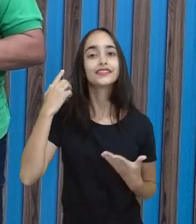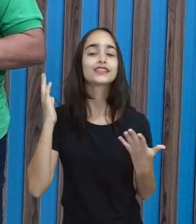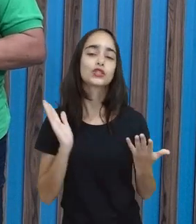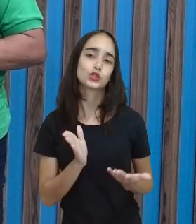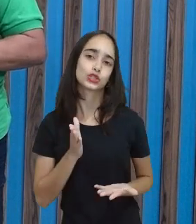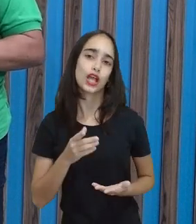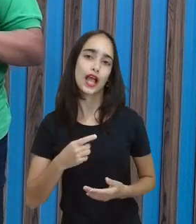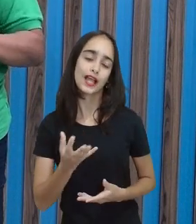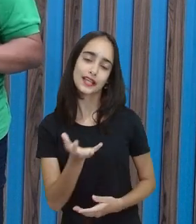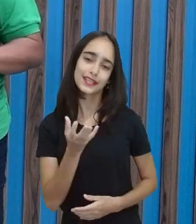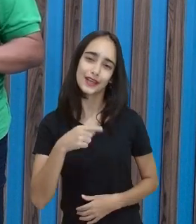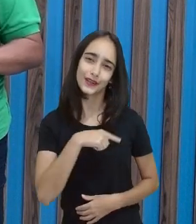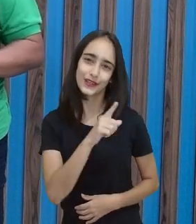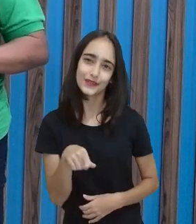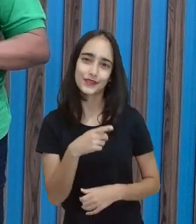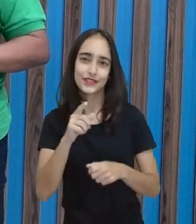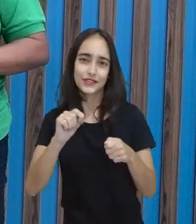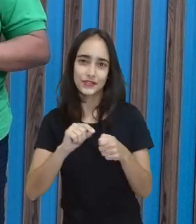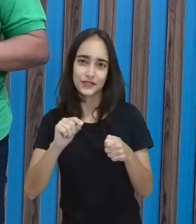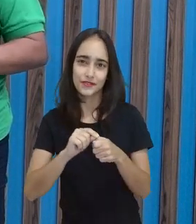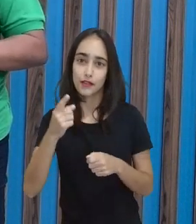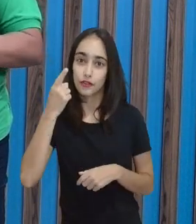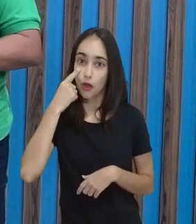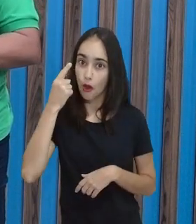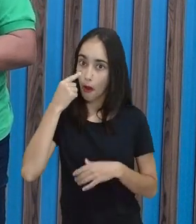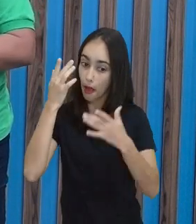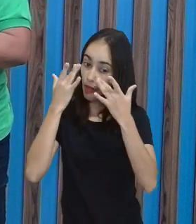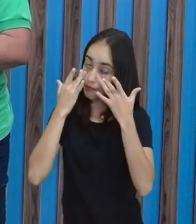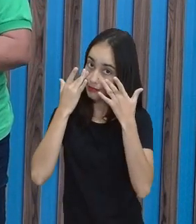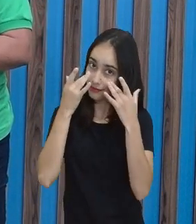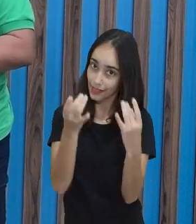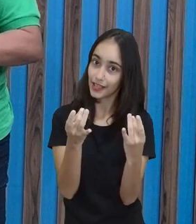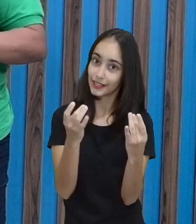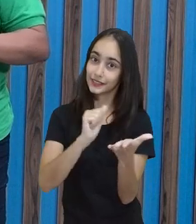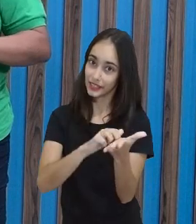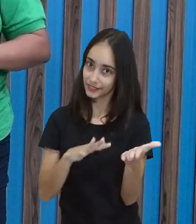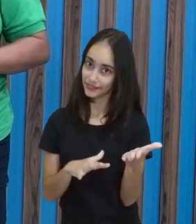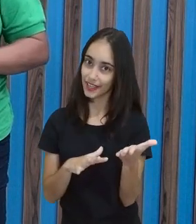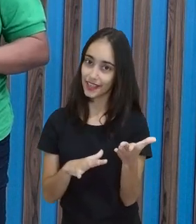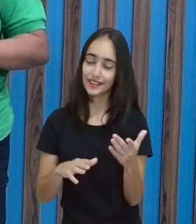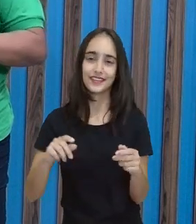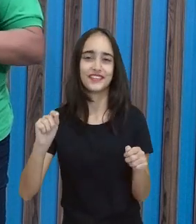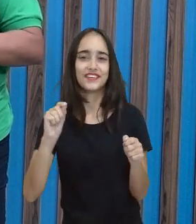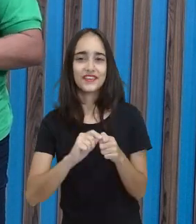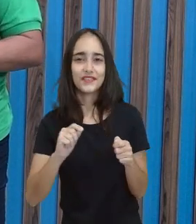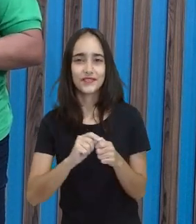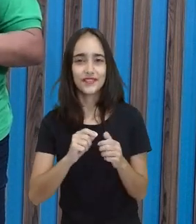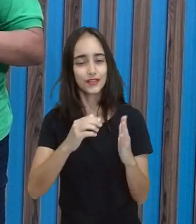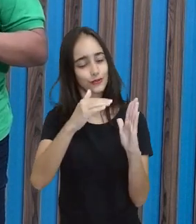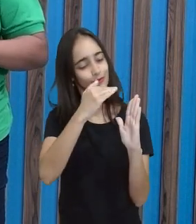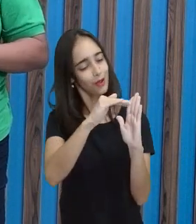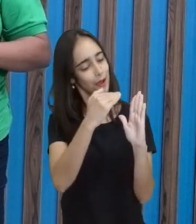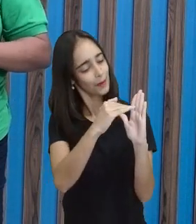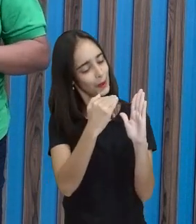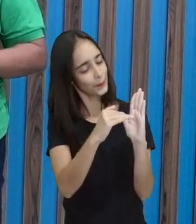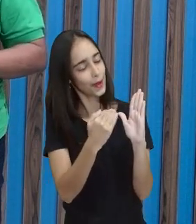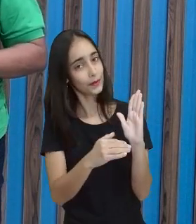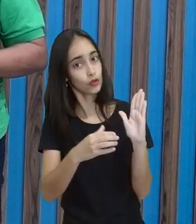vocês fizessem, olha só, hein? Preste atenção na proposta de atividade. Façam uma lista com